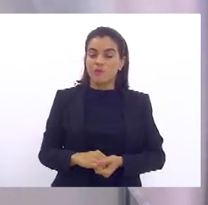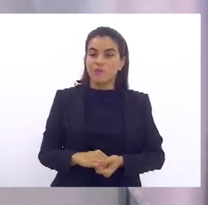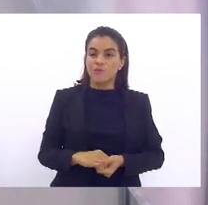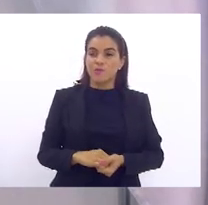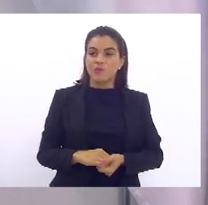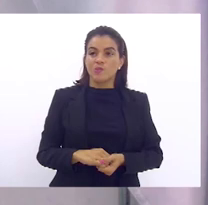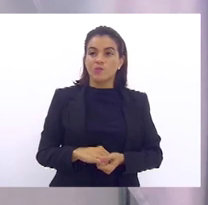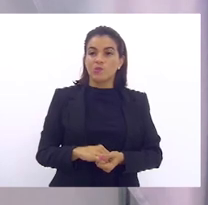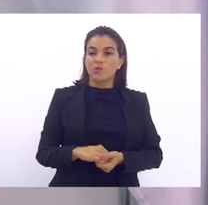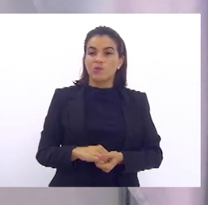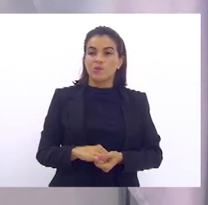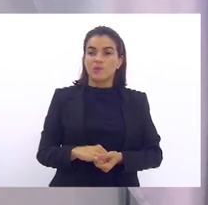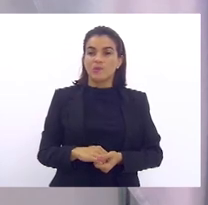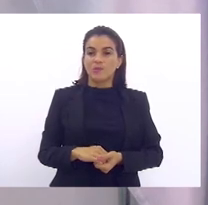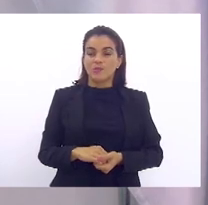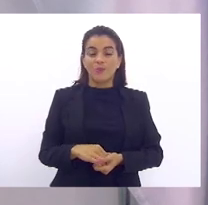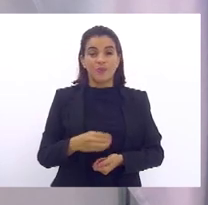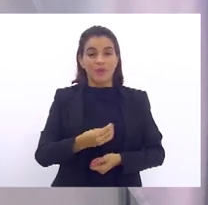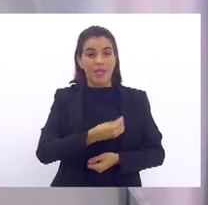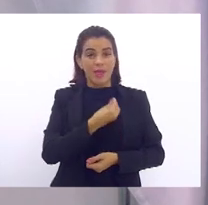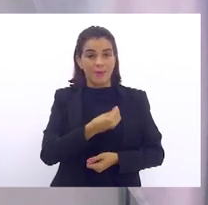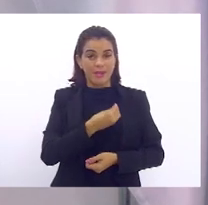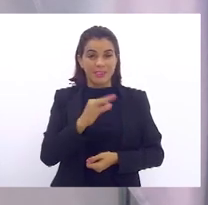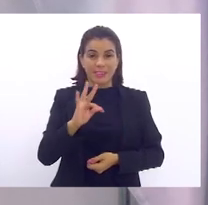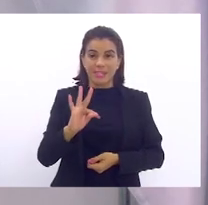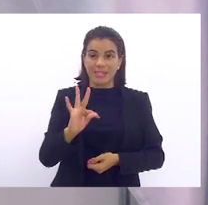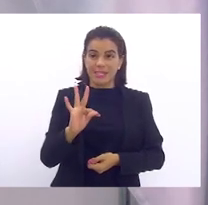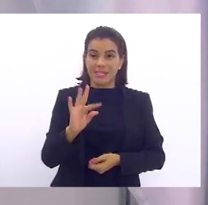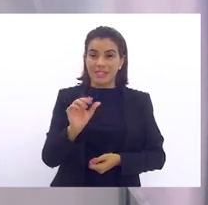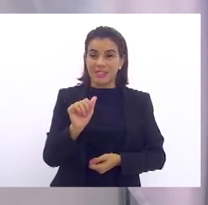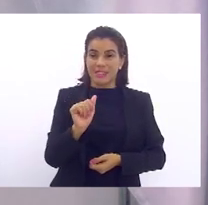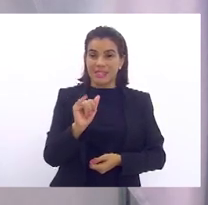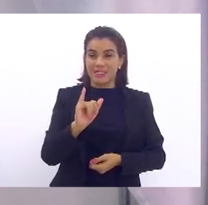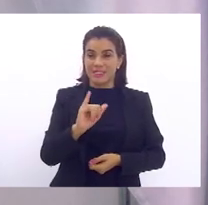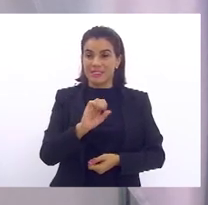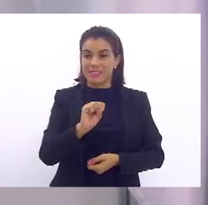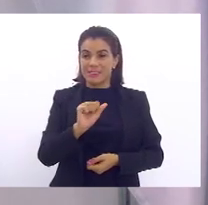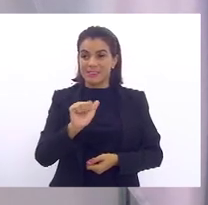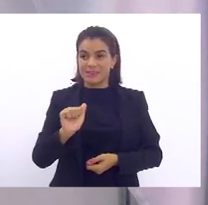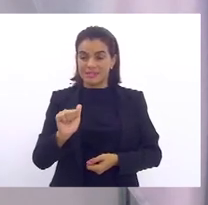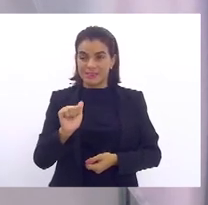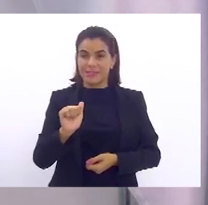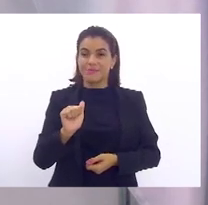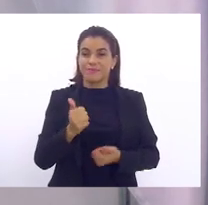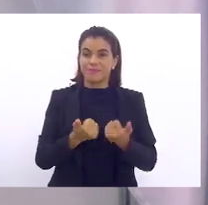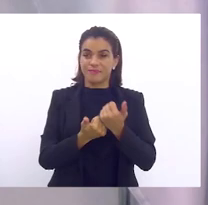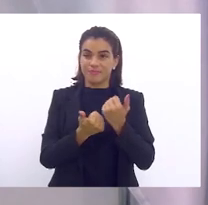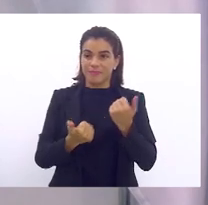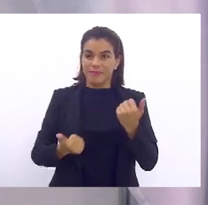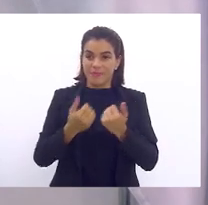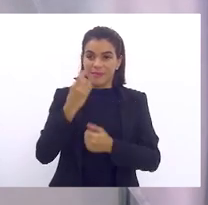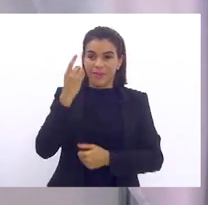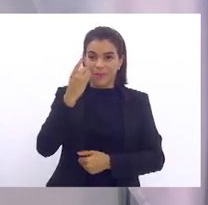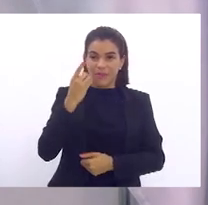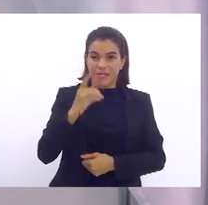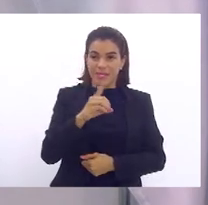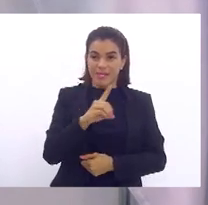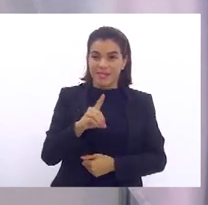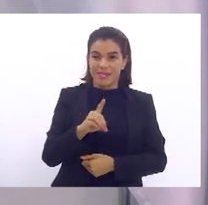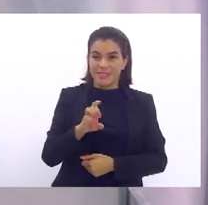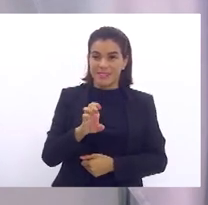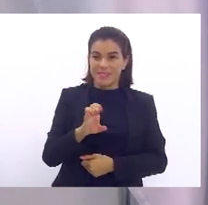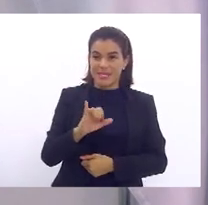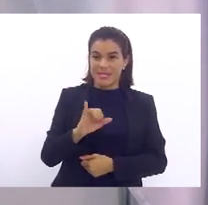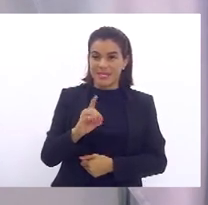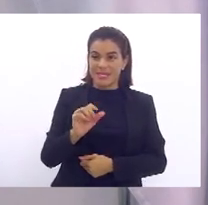falar aqui da presença da Taíssa Alves da assessoria da deputada zeid muito obrigada pela